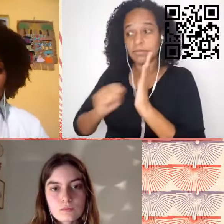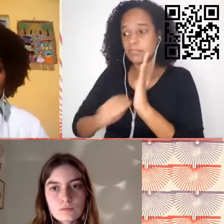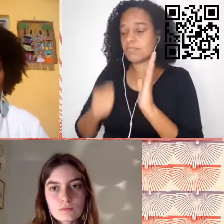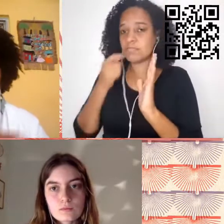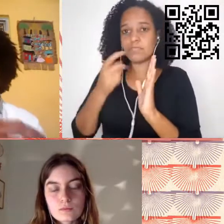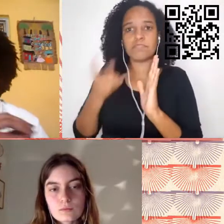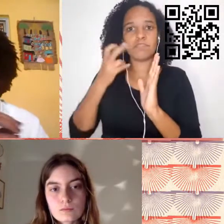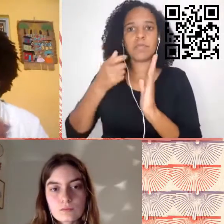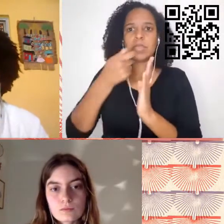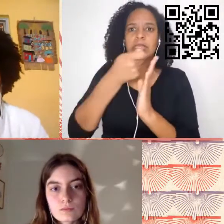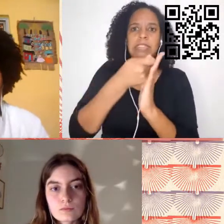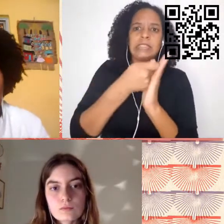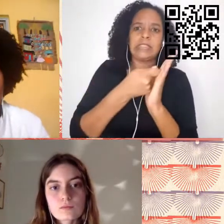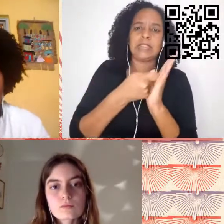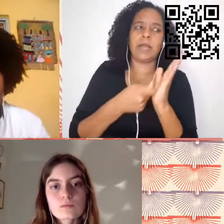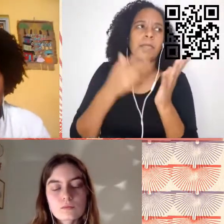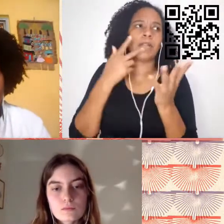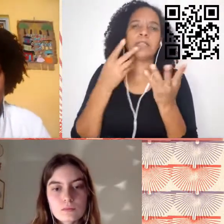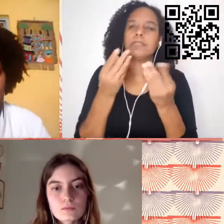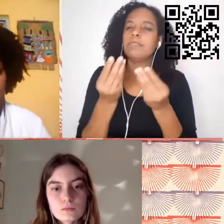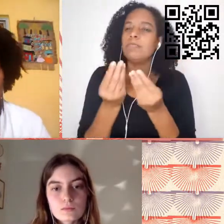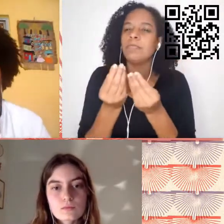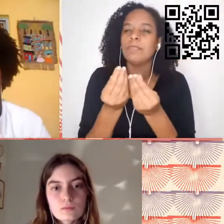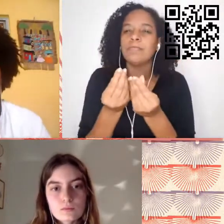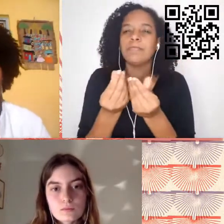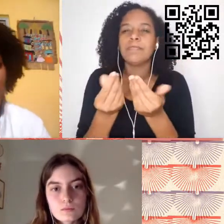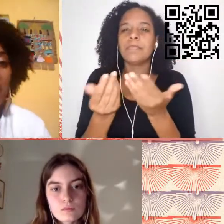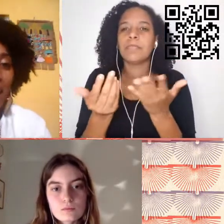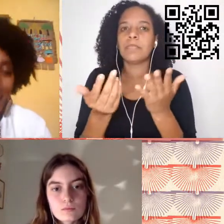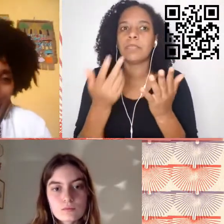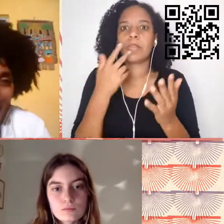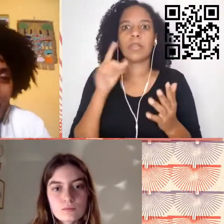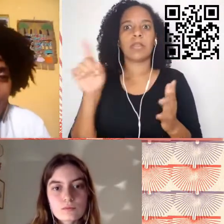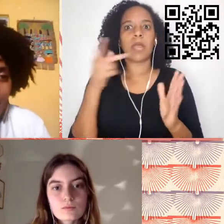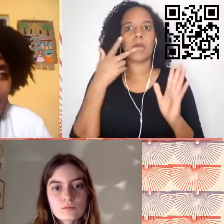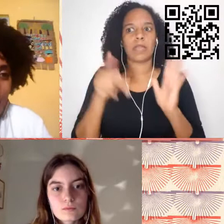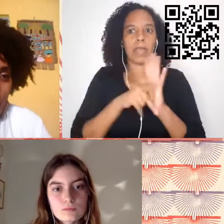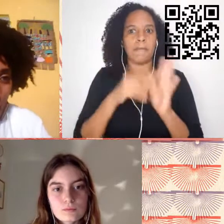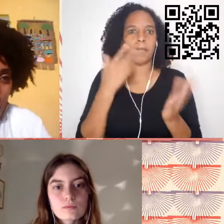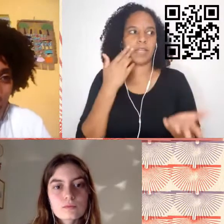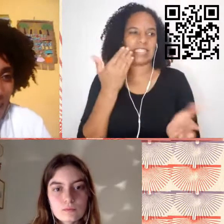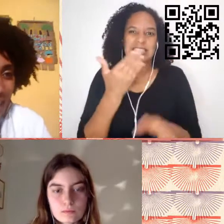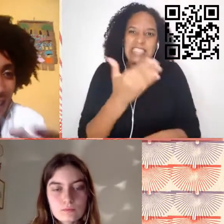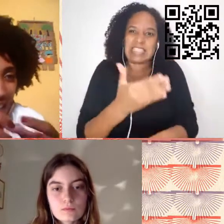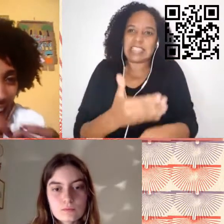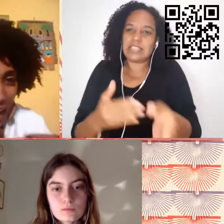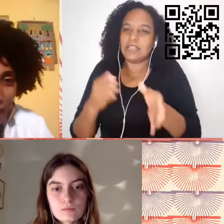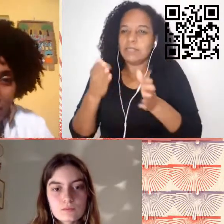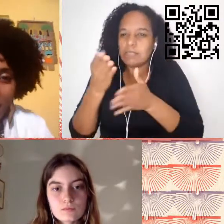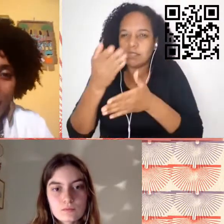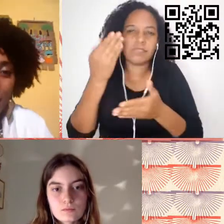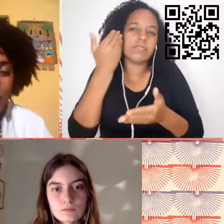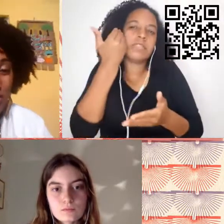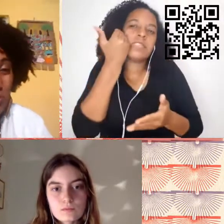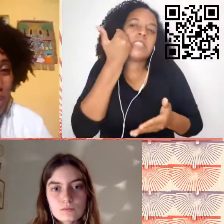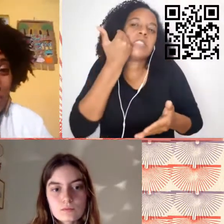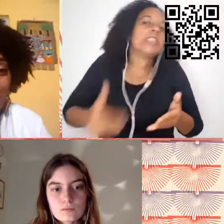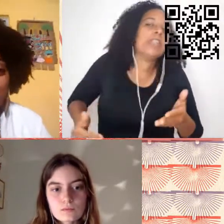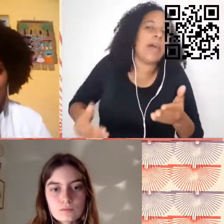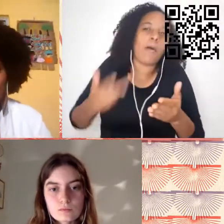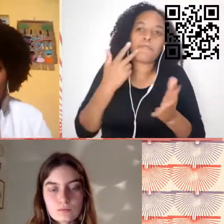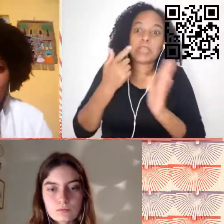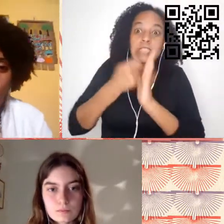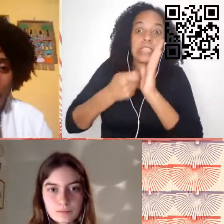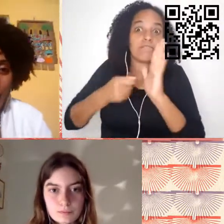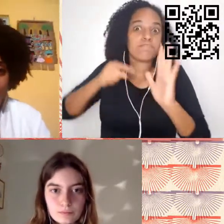textos que são super sutis e tem outros que eu chamo de navalha na carne, sabe? Escreve de um jeito